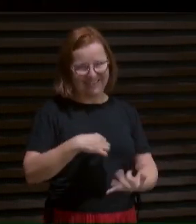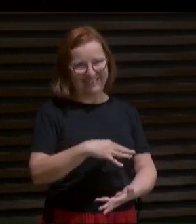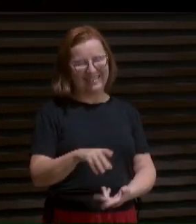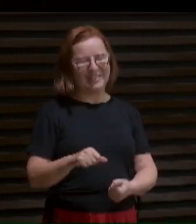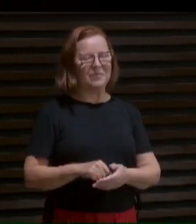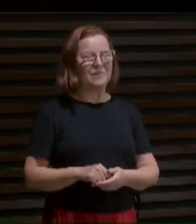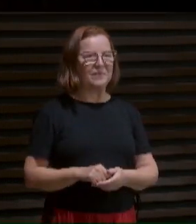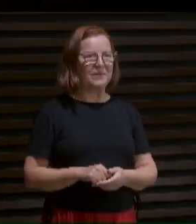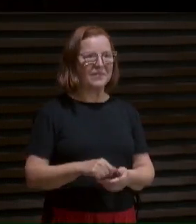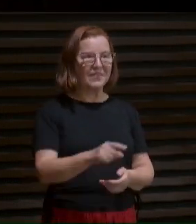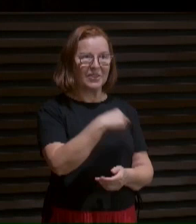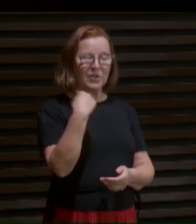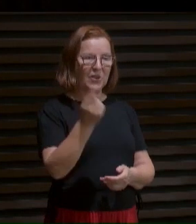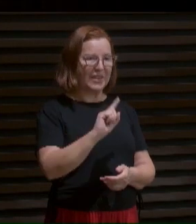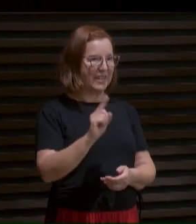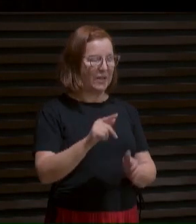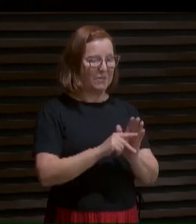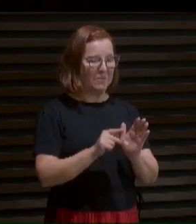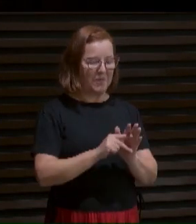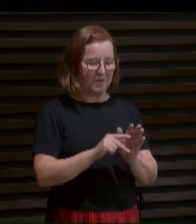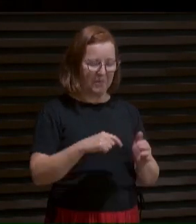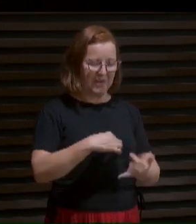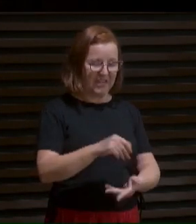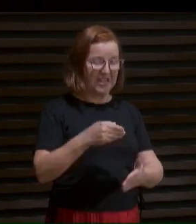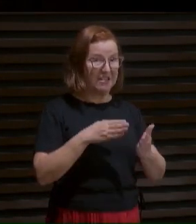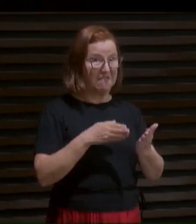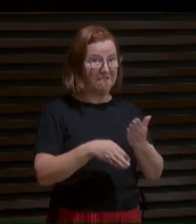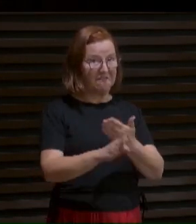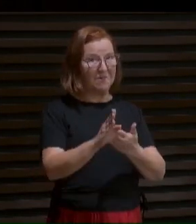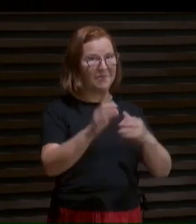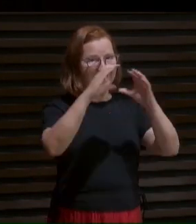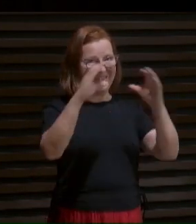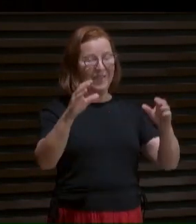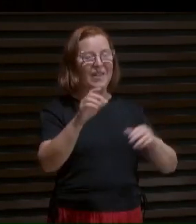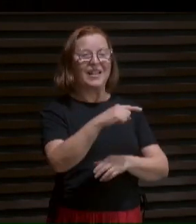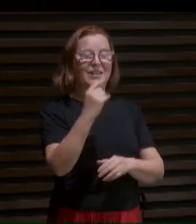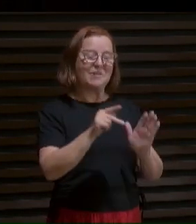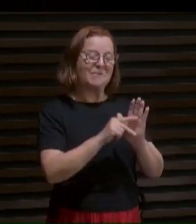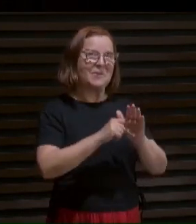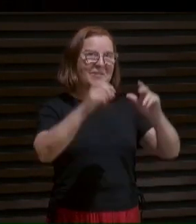Nós não somos cidadãos da terra que aí vão para o céu. Nós somos cidadãos do céu,